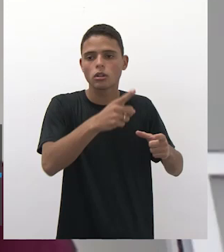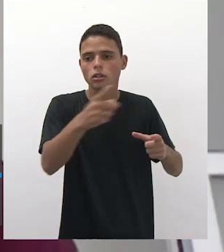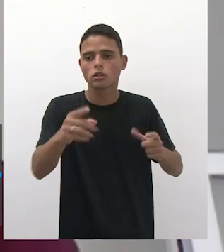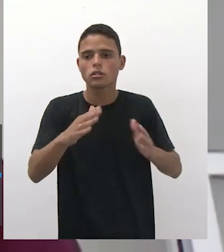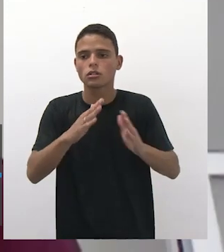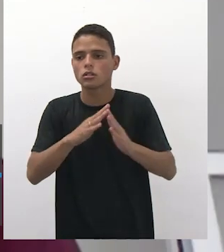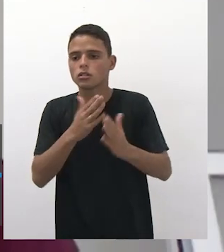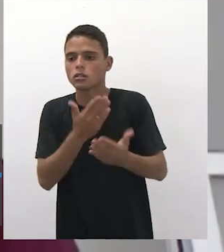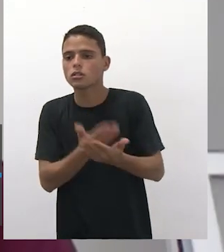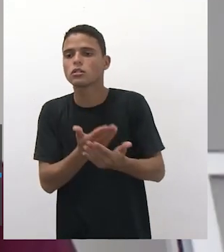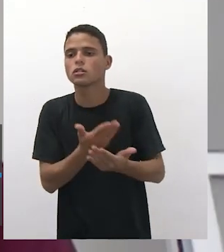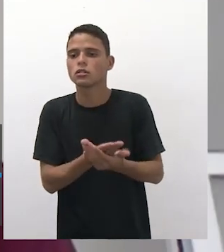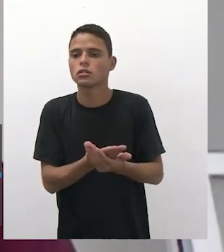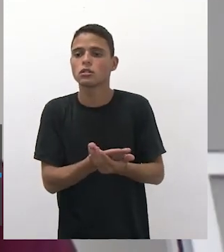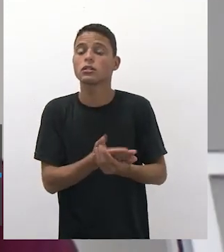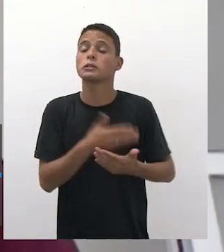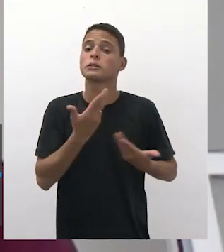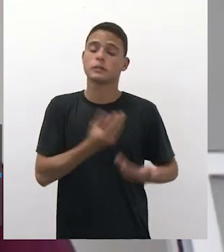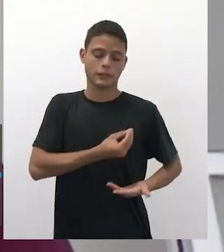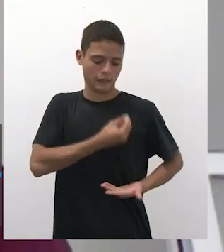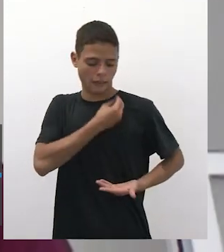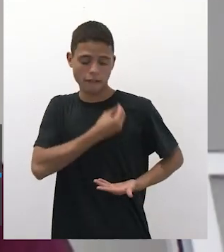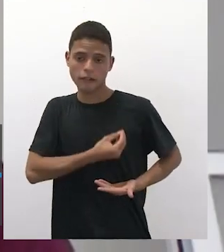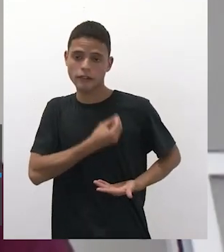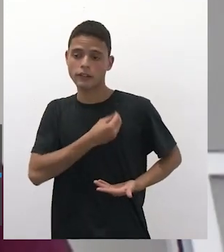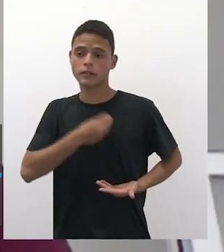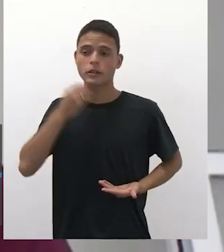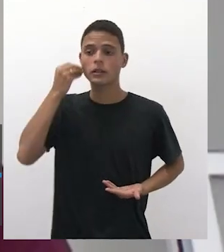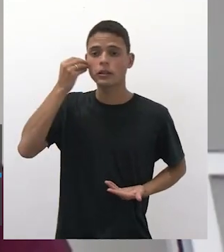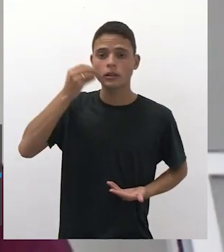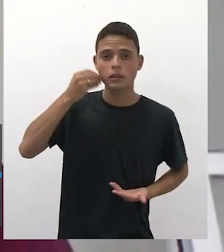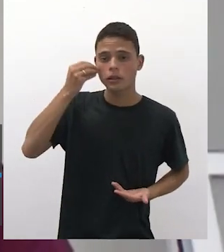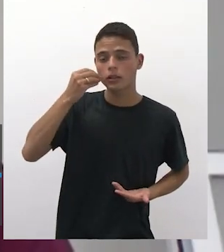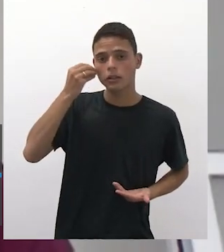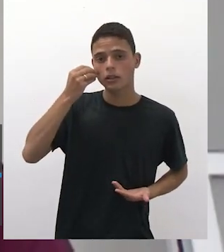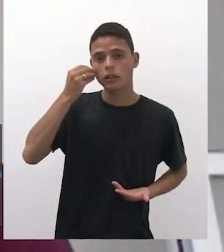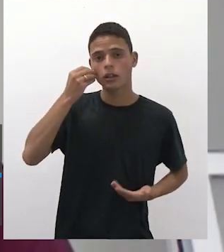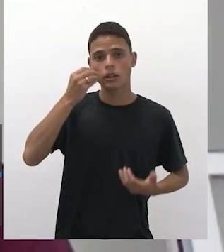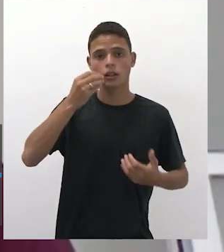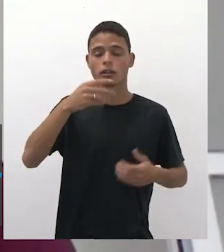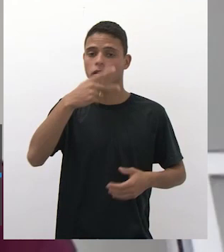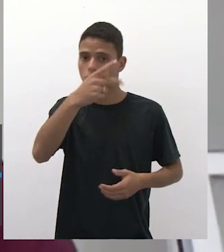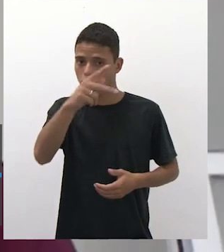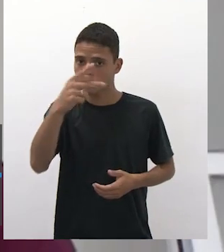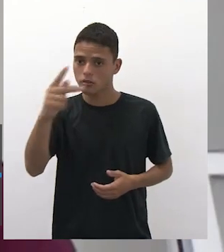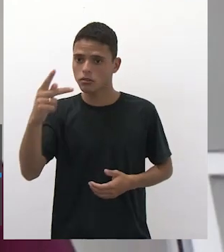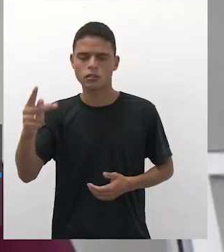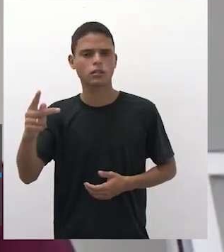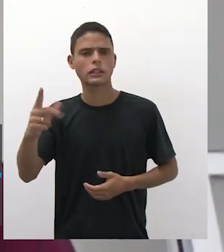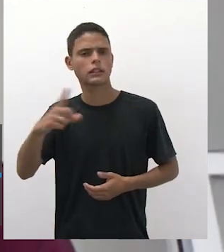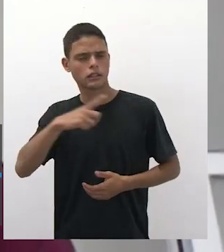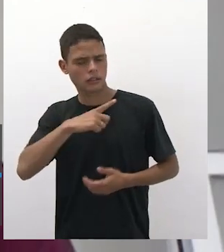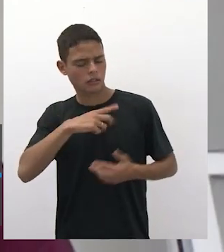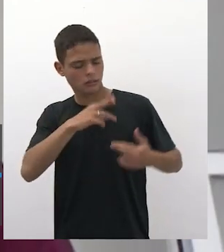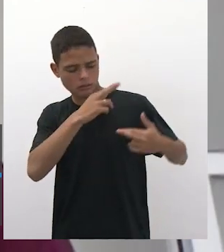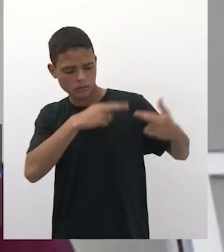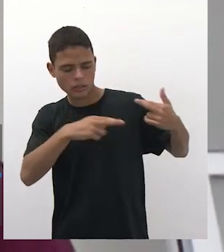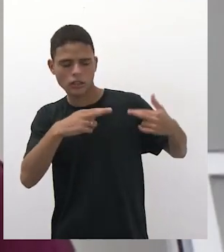E essa vivência na escola de vocês, ela teve alguma